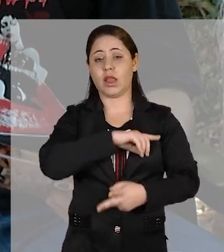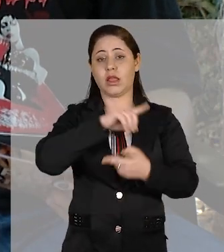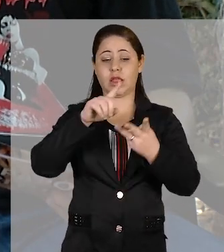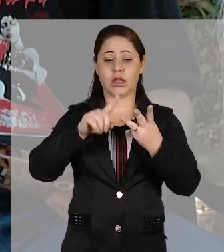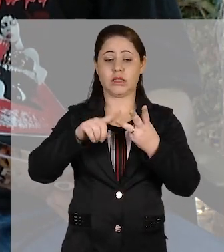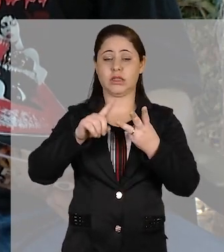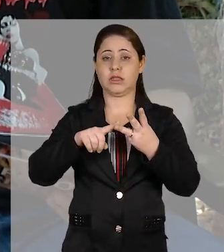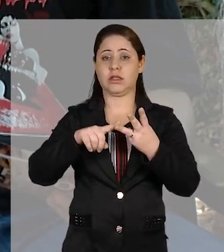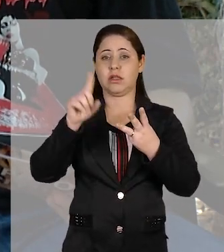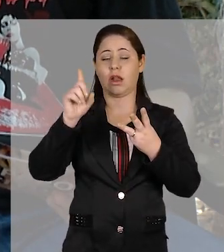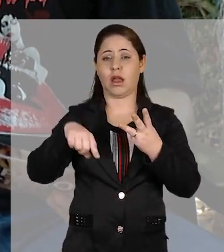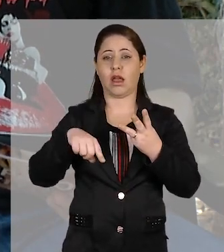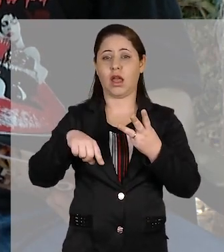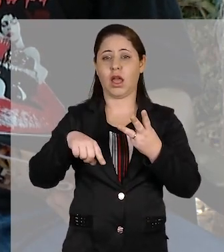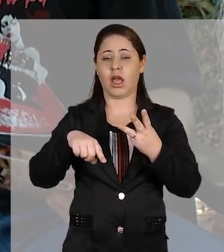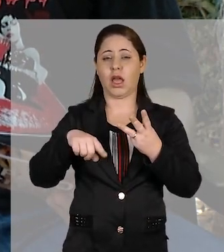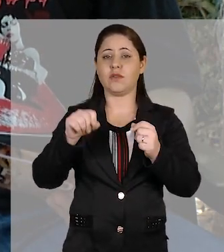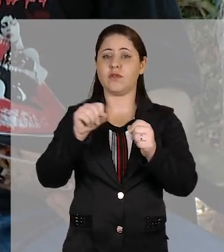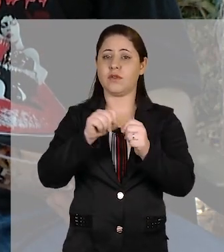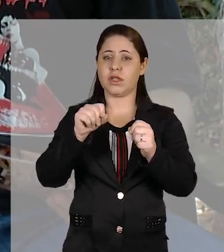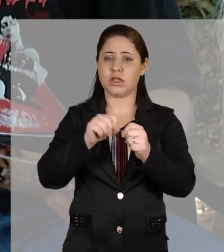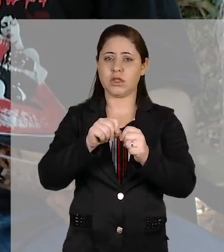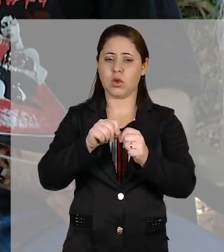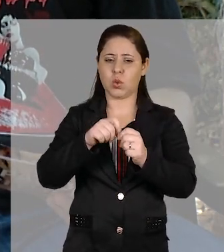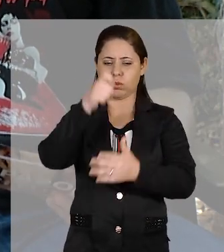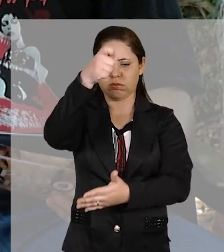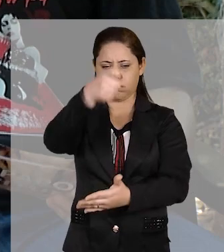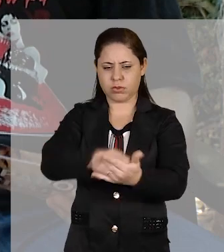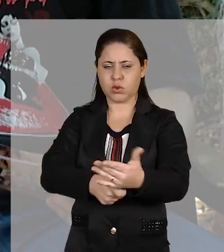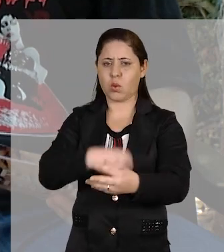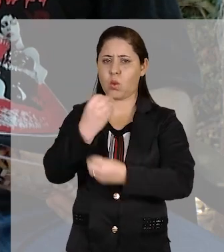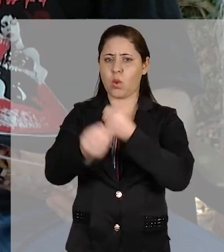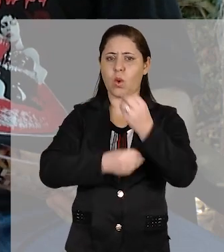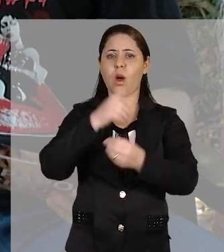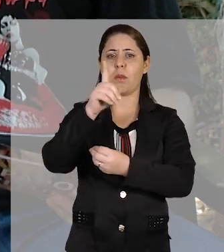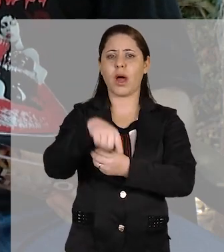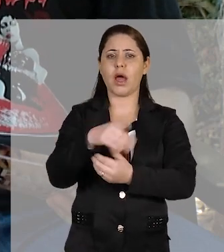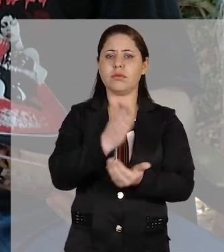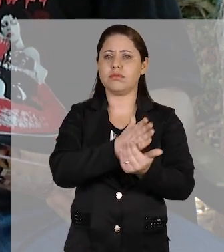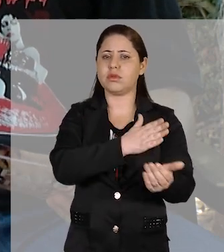a terceira parte é a execução da medida, como que funciona esse